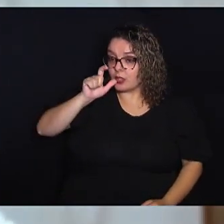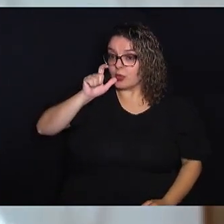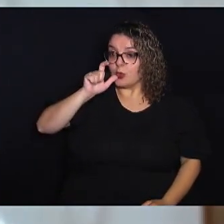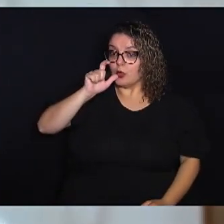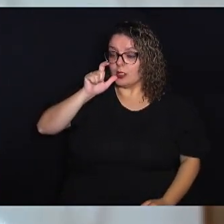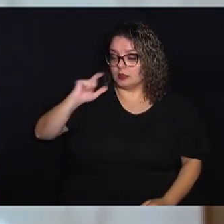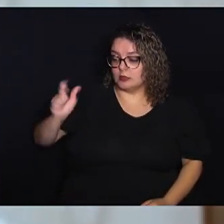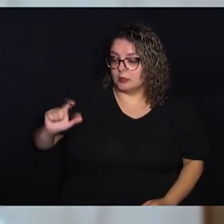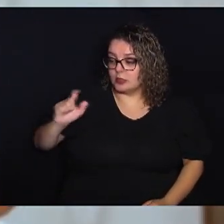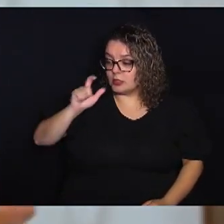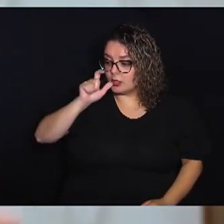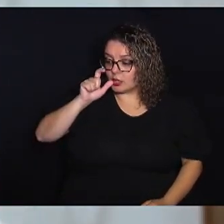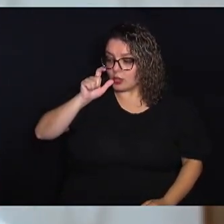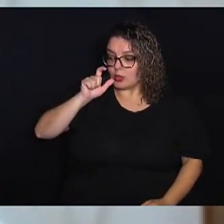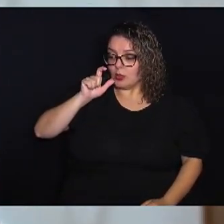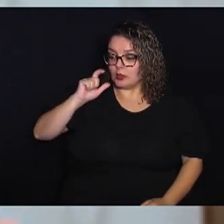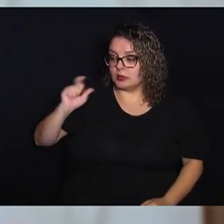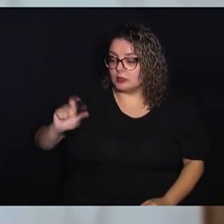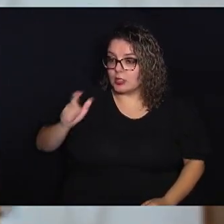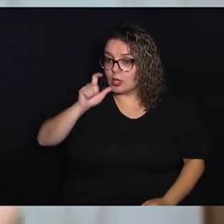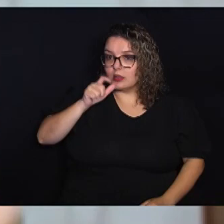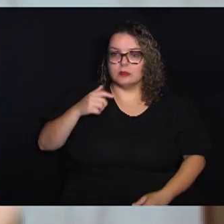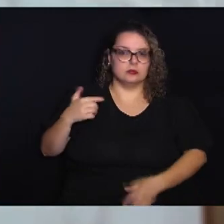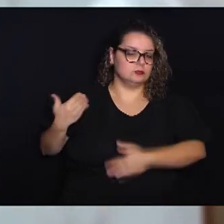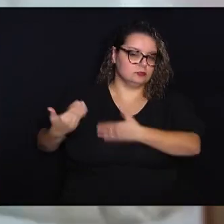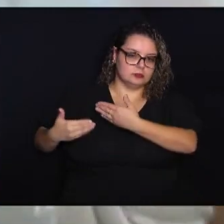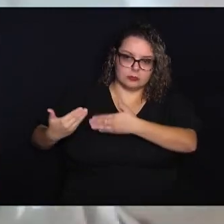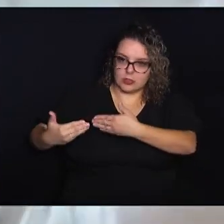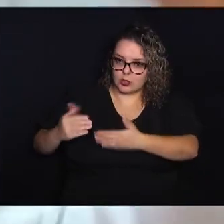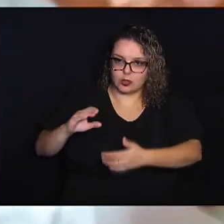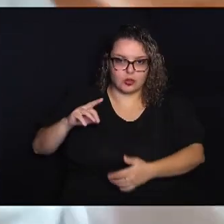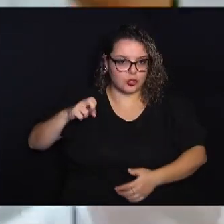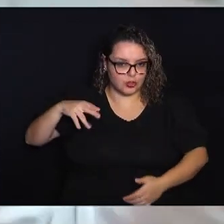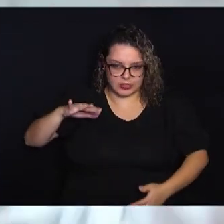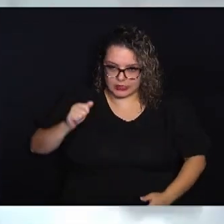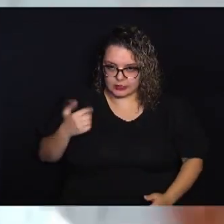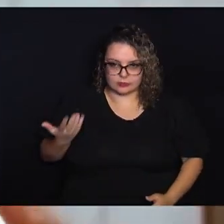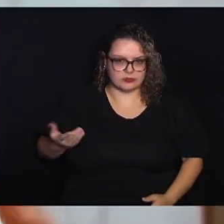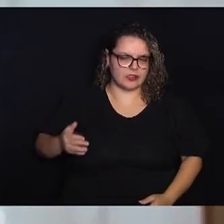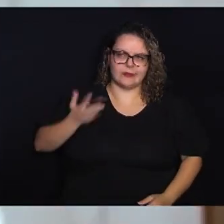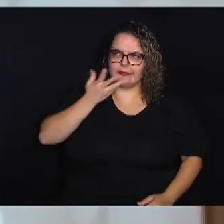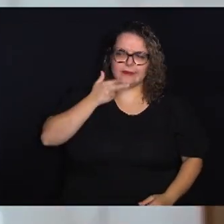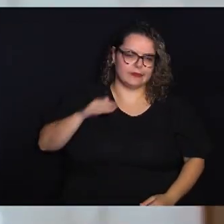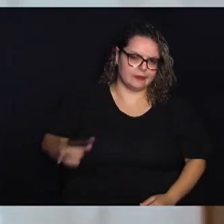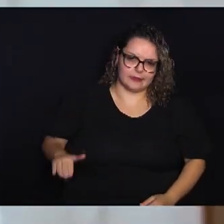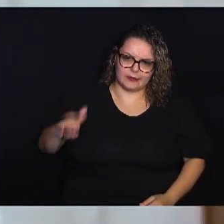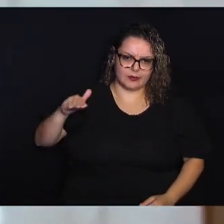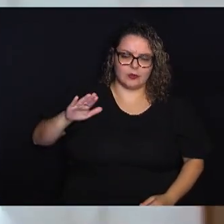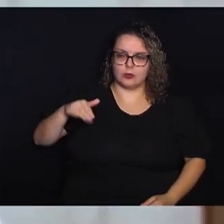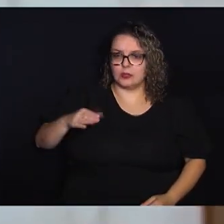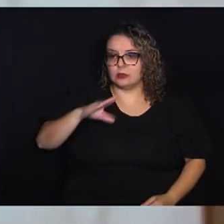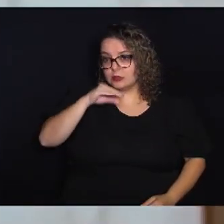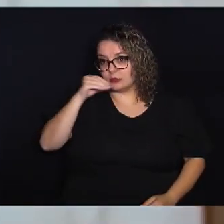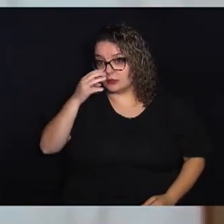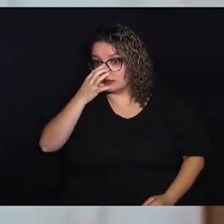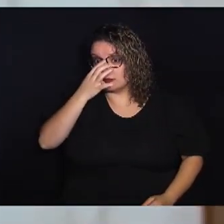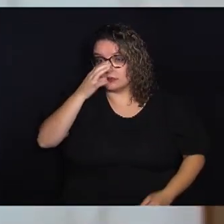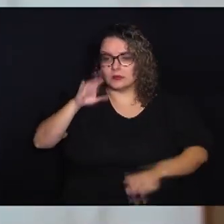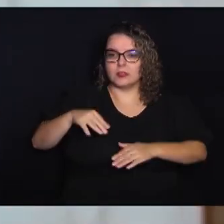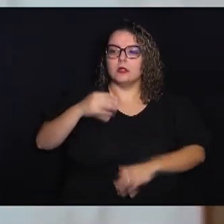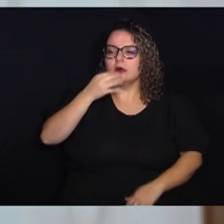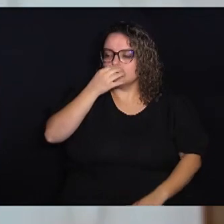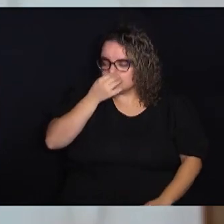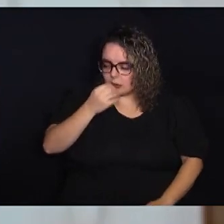tem aquele problema de forma crônica durante meses, carrega lá desde a infância, quando era adolescente, às vezes quando